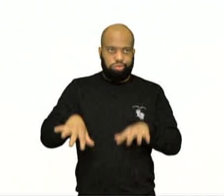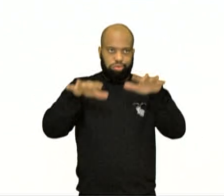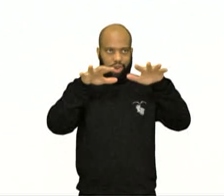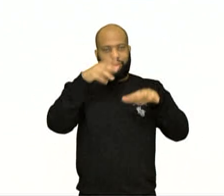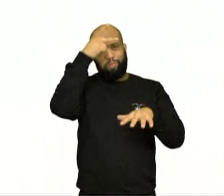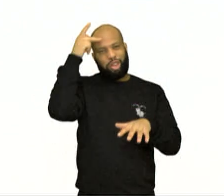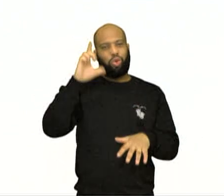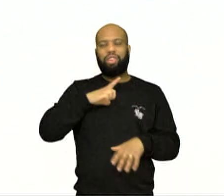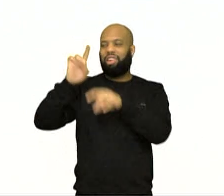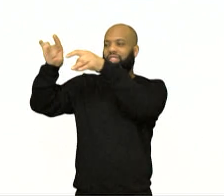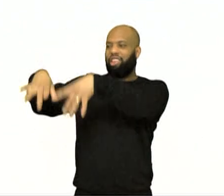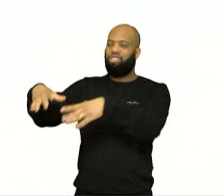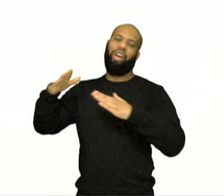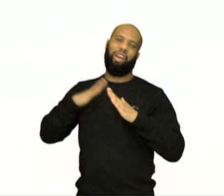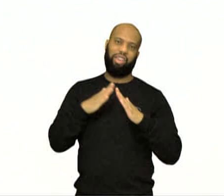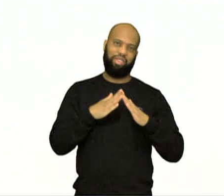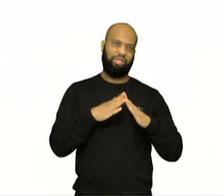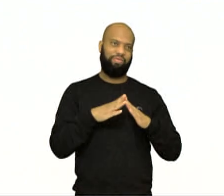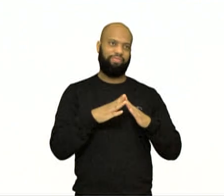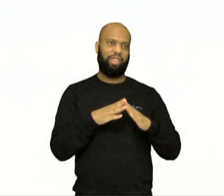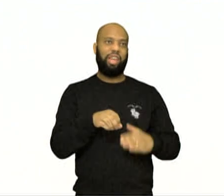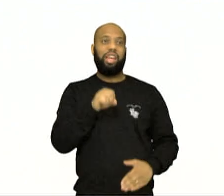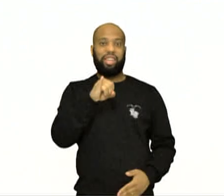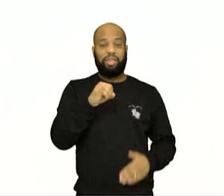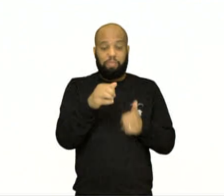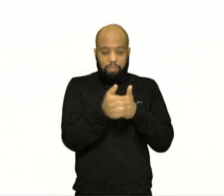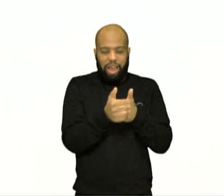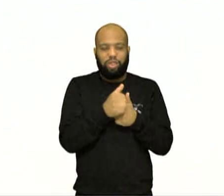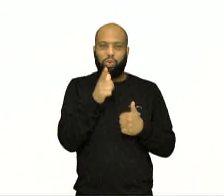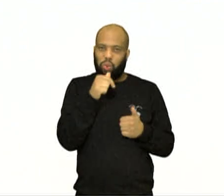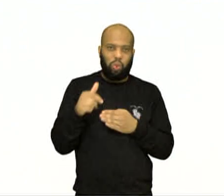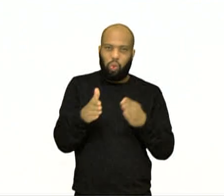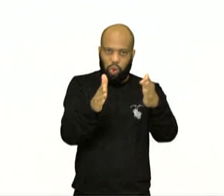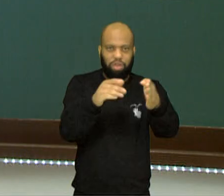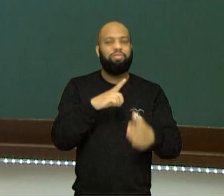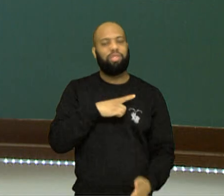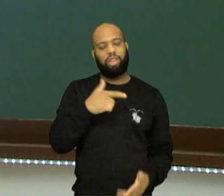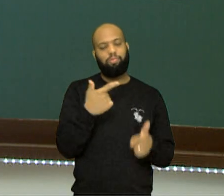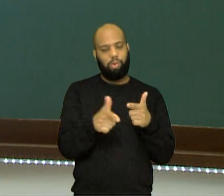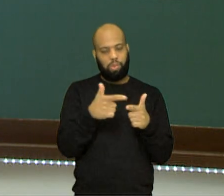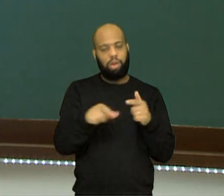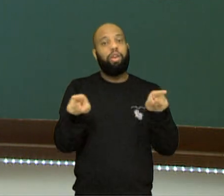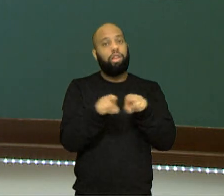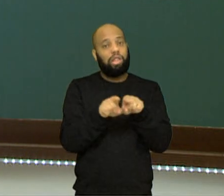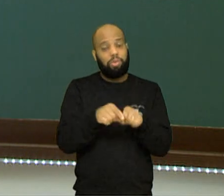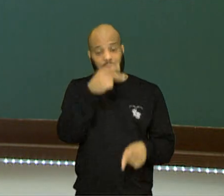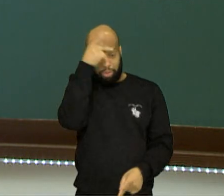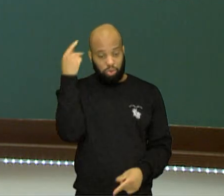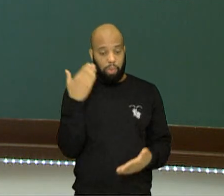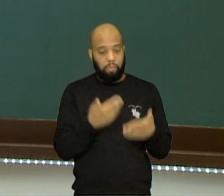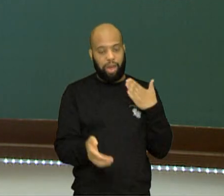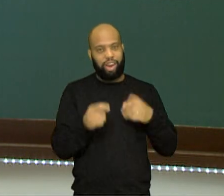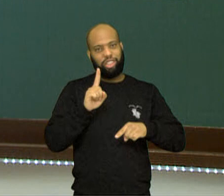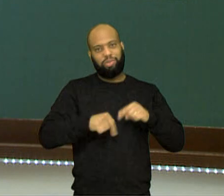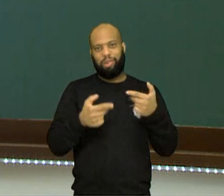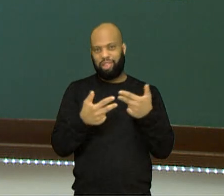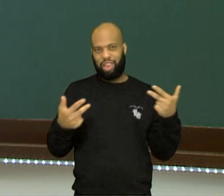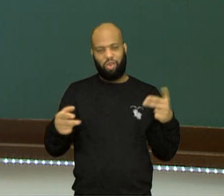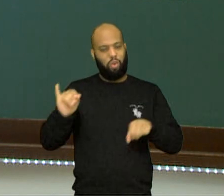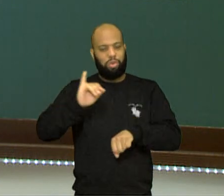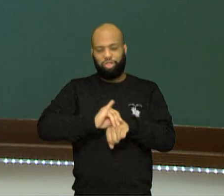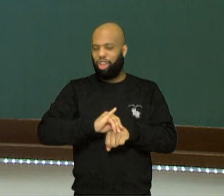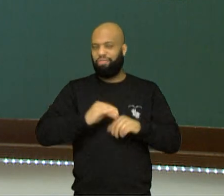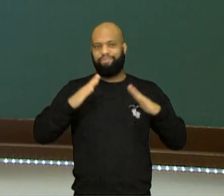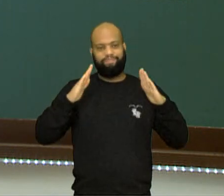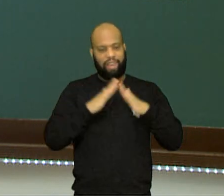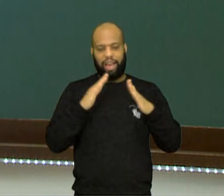inundadas, principalmente aquelas que ficam próximas das áreas de rios. A perda de materiais, então a pessoa tem ali seus objetos, sua